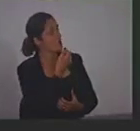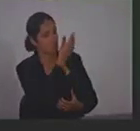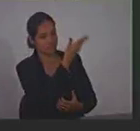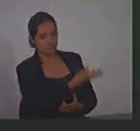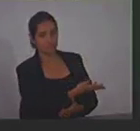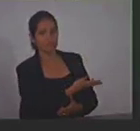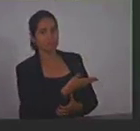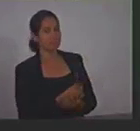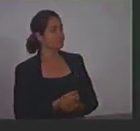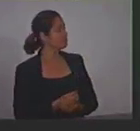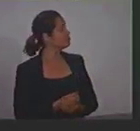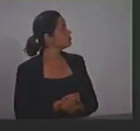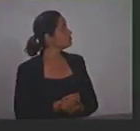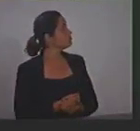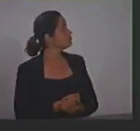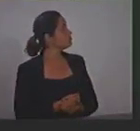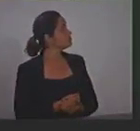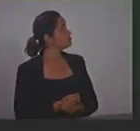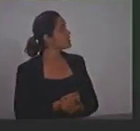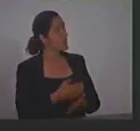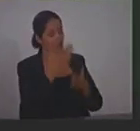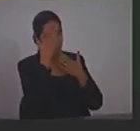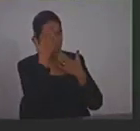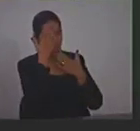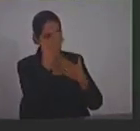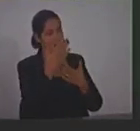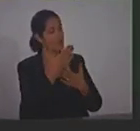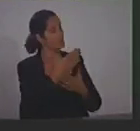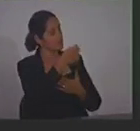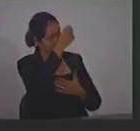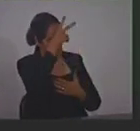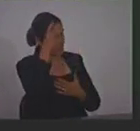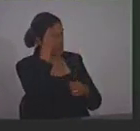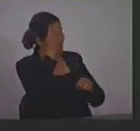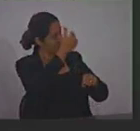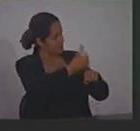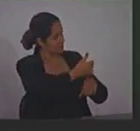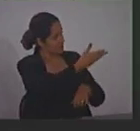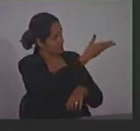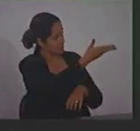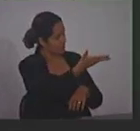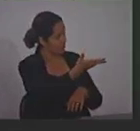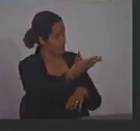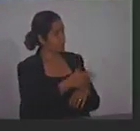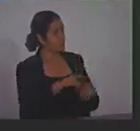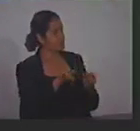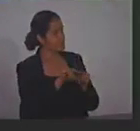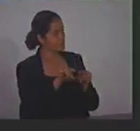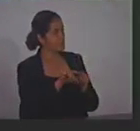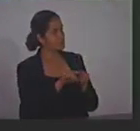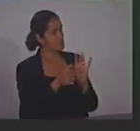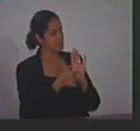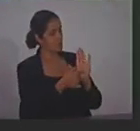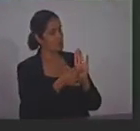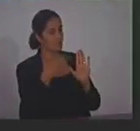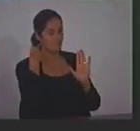conhecido CSU. Então, agradecer aqui o nosso presidente e os demais amigos vereadores pela oportunidade de representar a Câmara Municipal